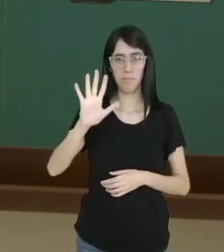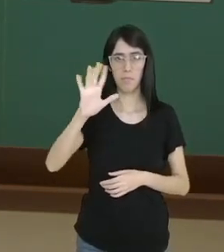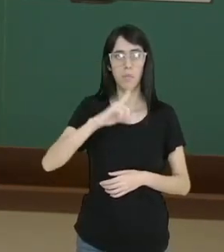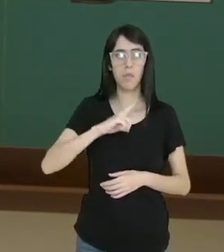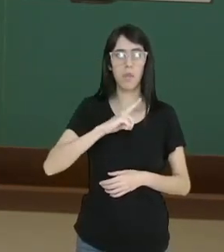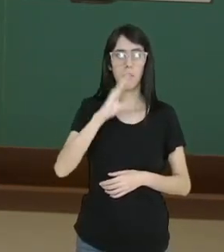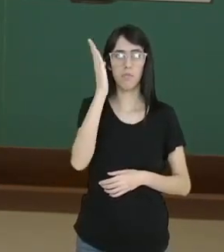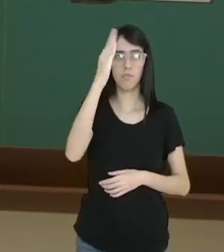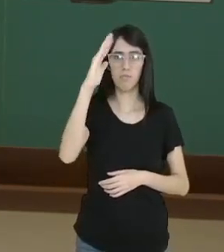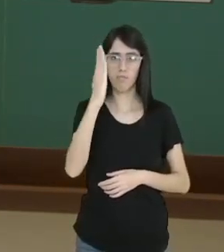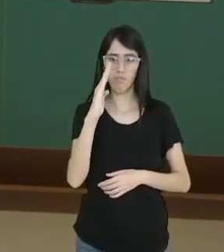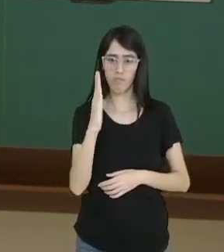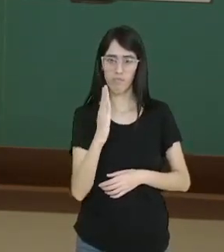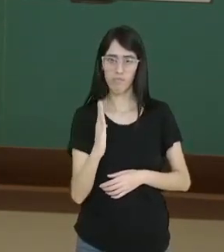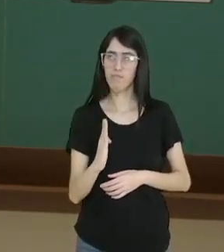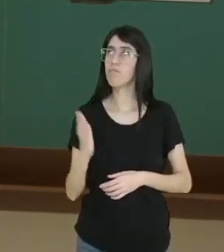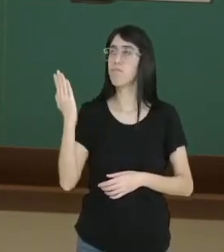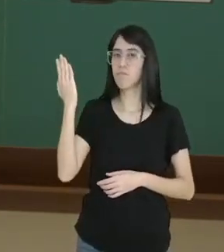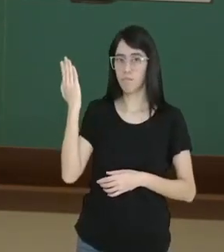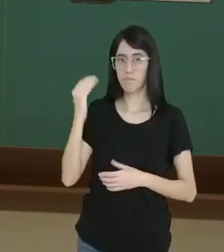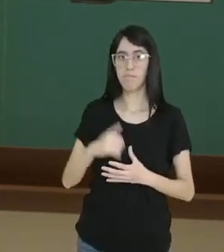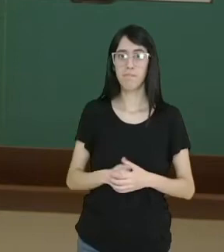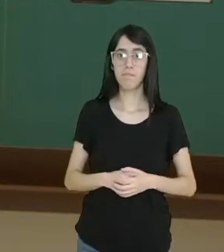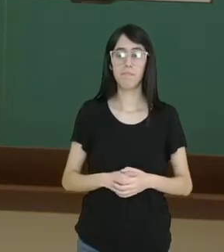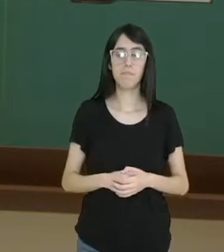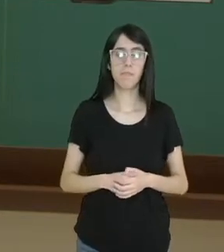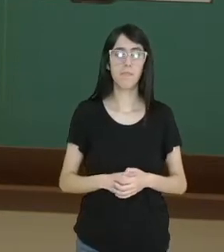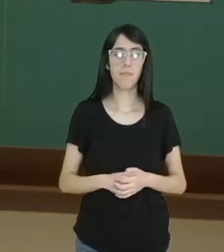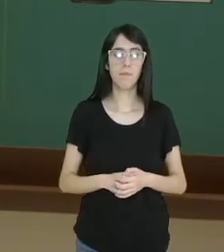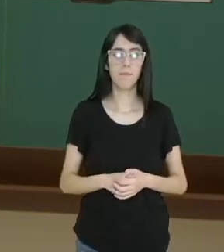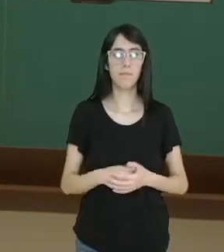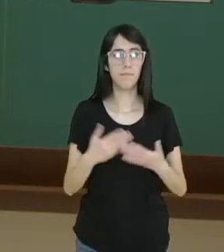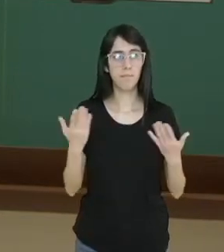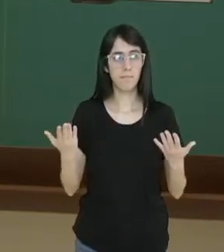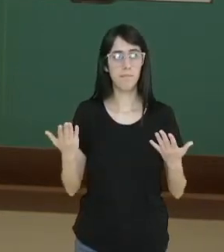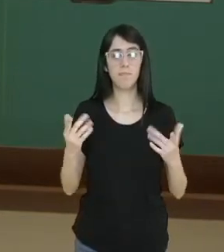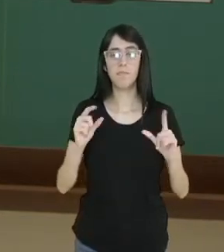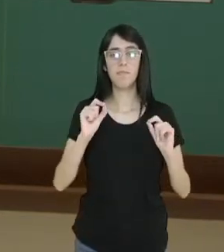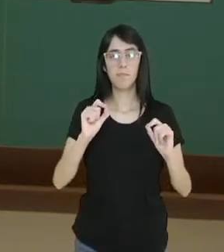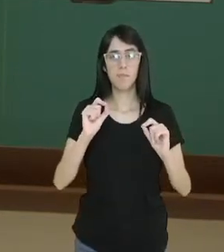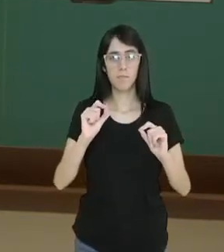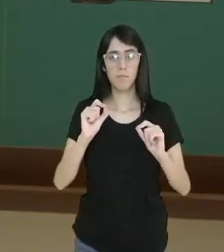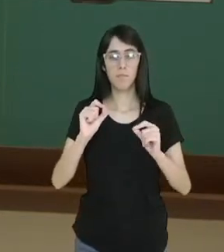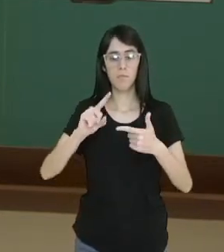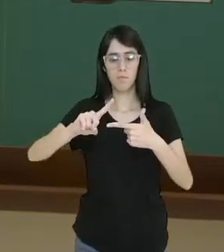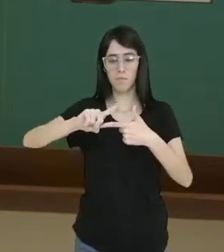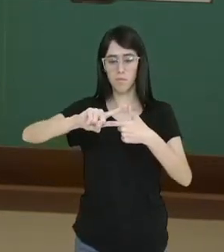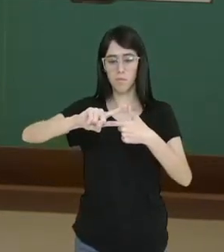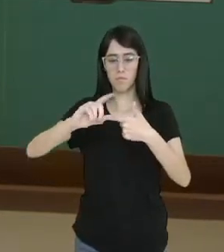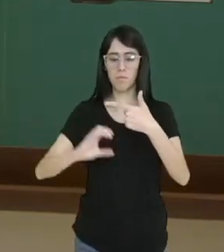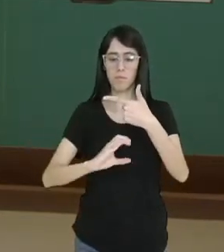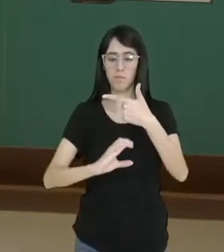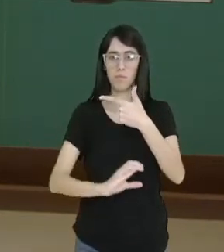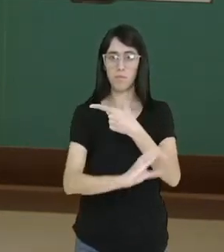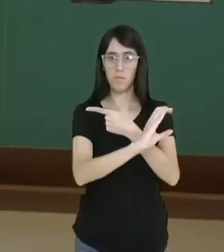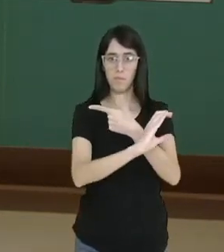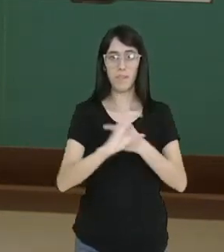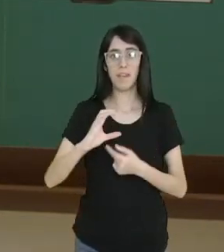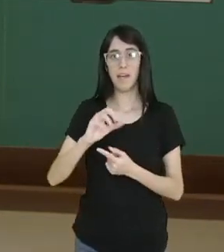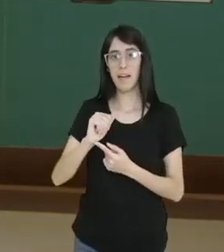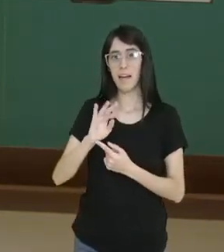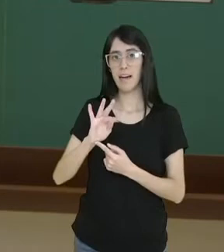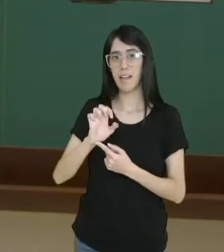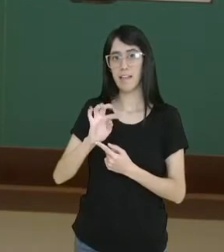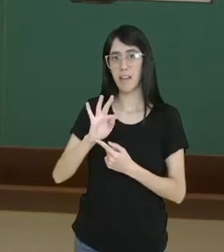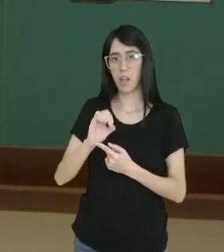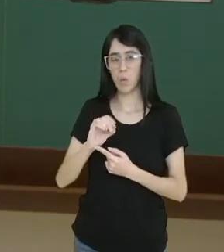aqui, ó. Então, a altura em relação a um cateto é o outro cateto, então fica tranquilo. A altura em relação à hipotenusa é que fica essa medida